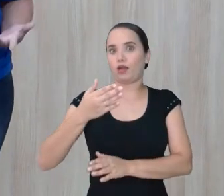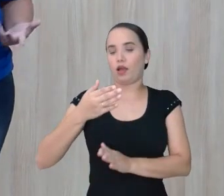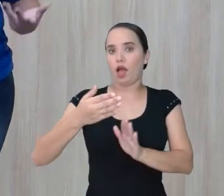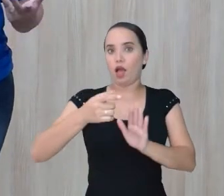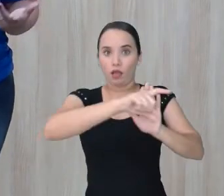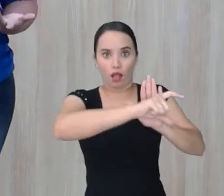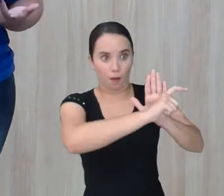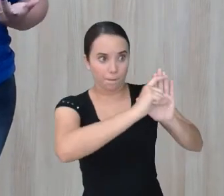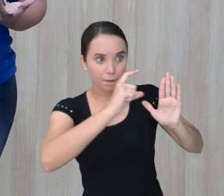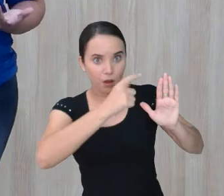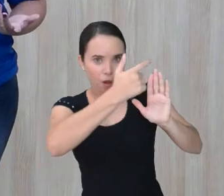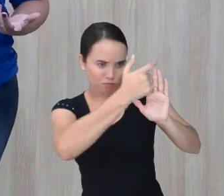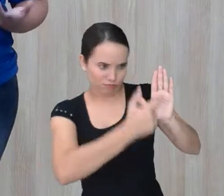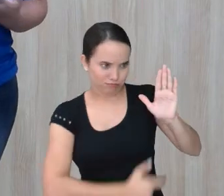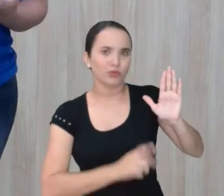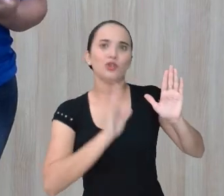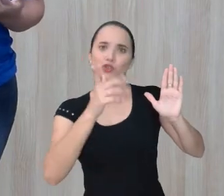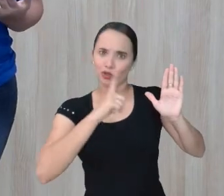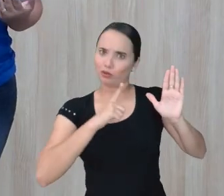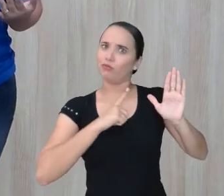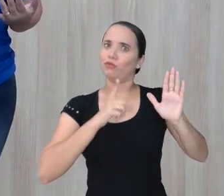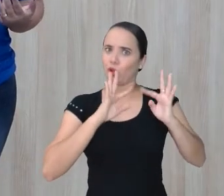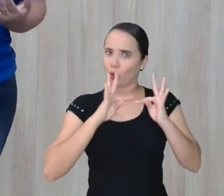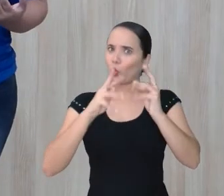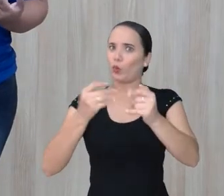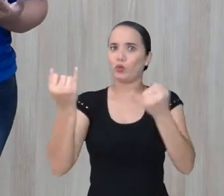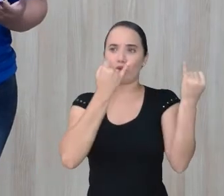as informações necessárias. Tudo bem?